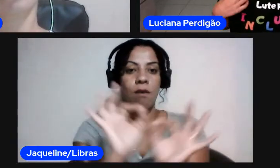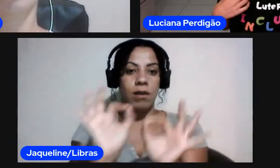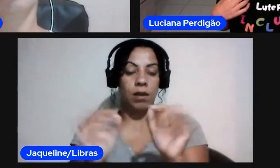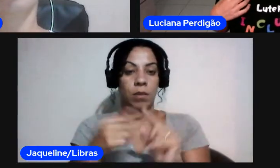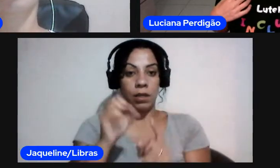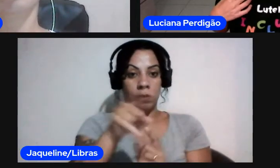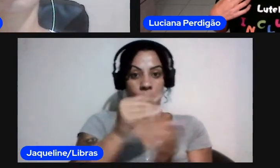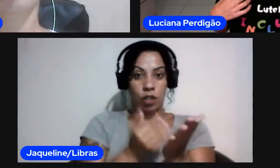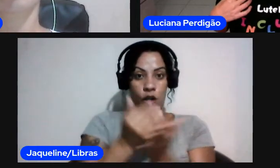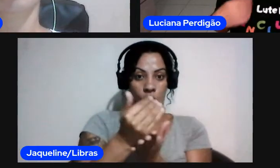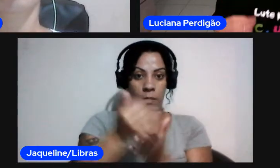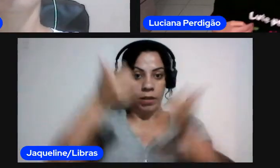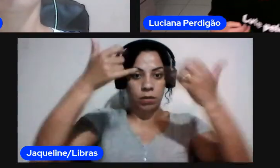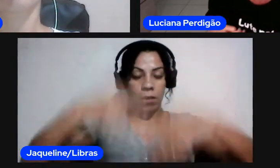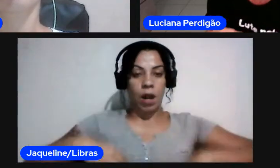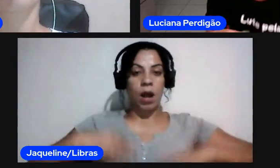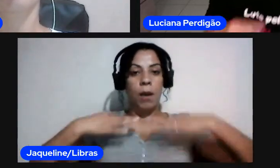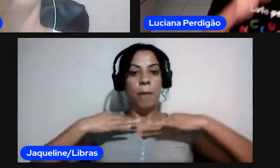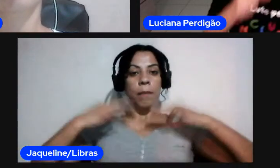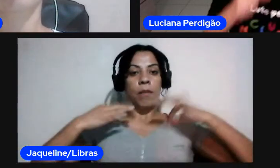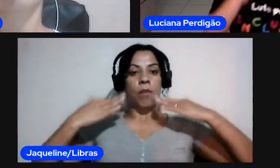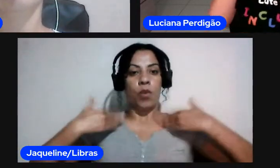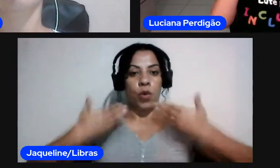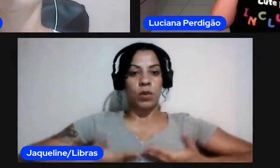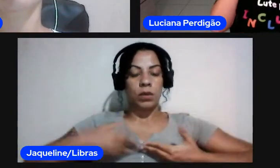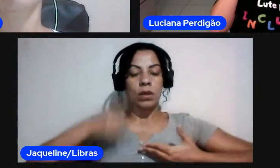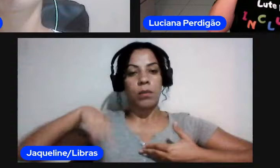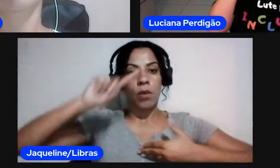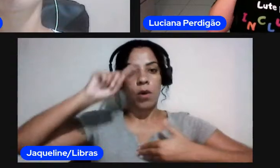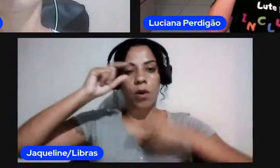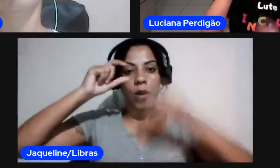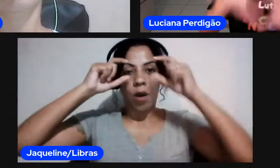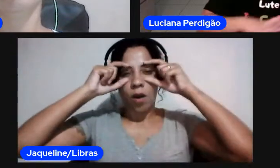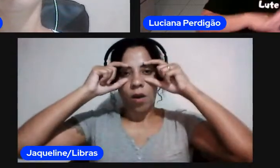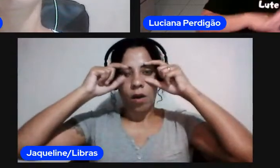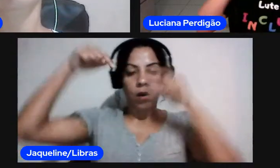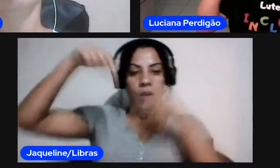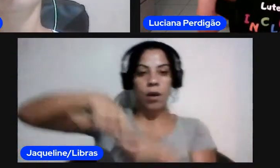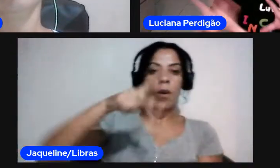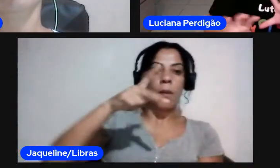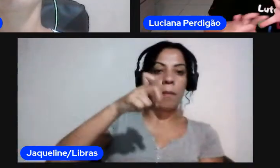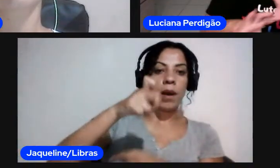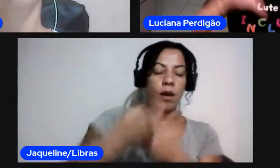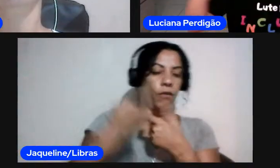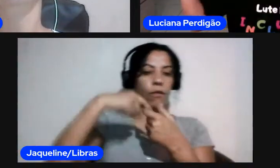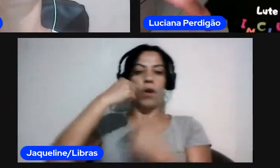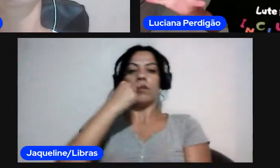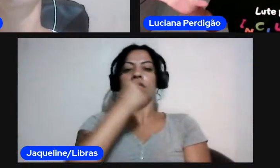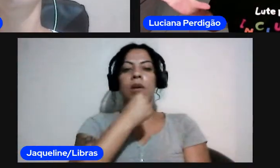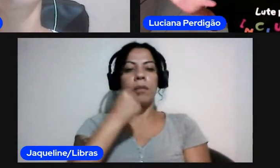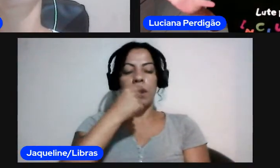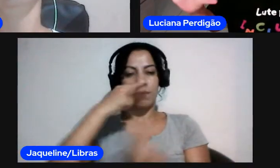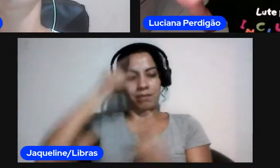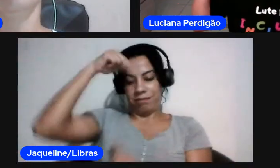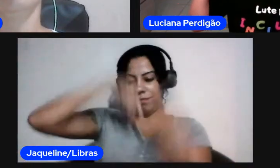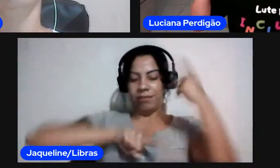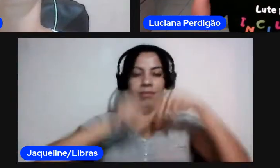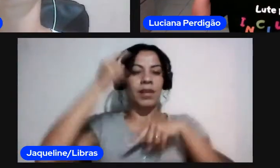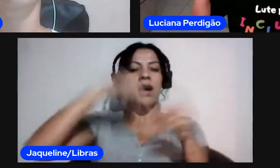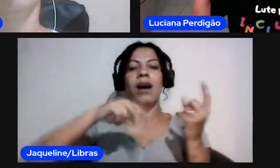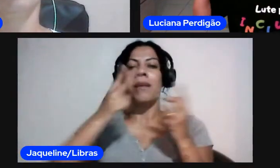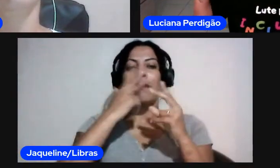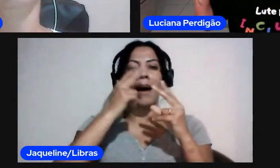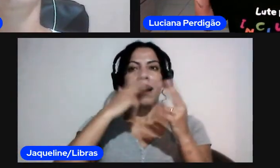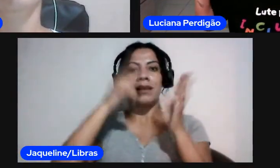pela blusa, depois fala do óculos, depois vai para o pé e volta para a boca, vira uma obra de Picasso na